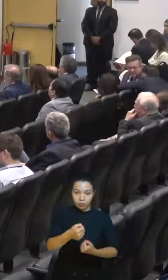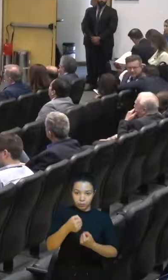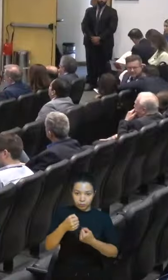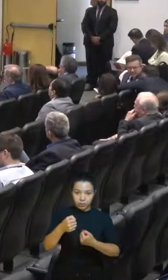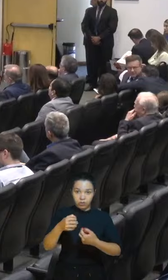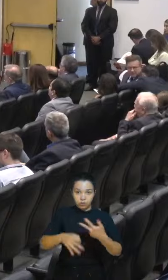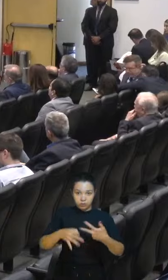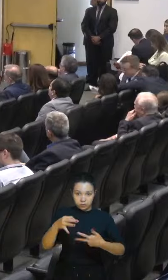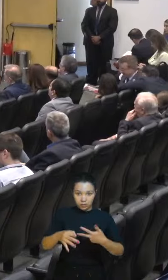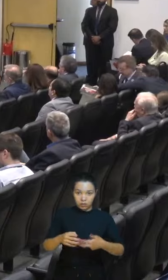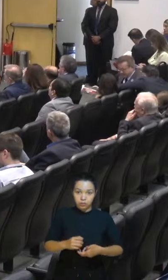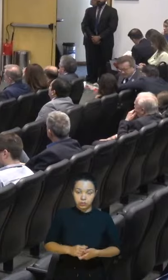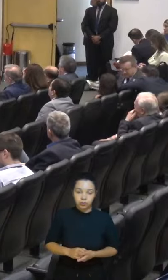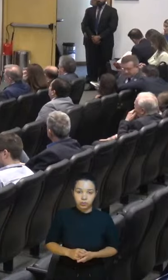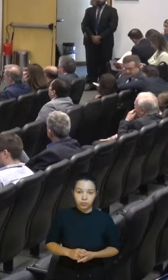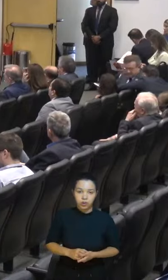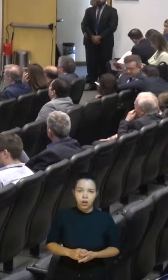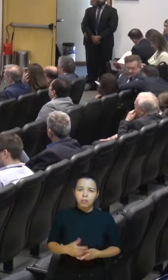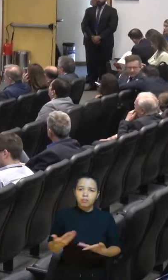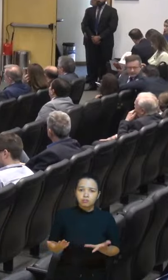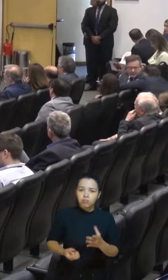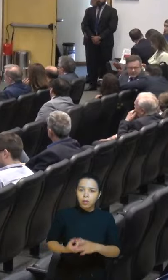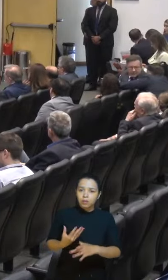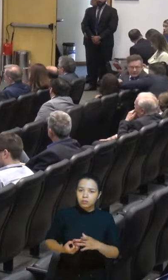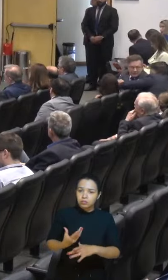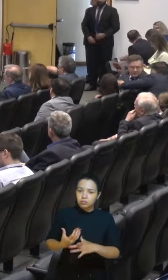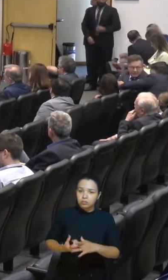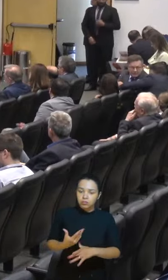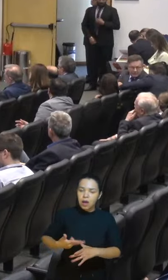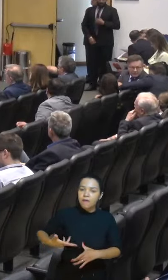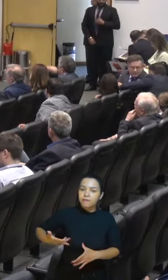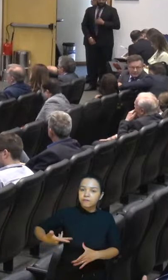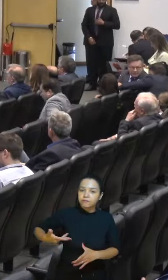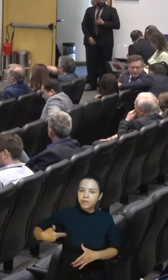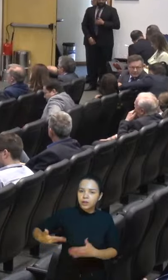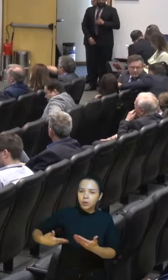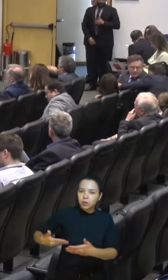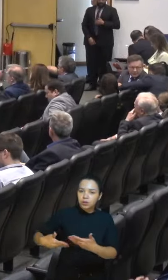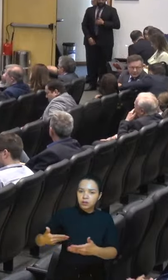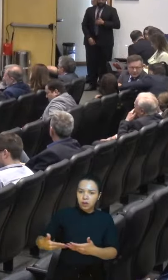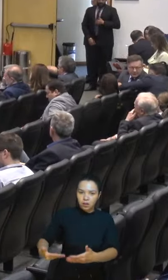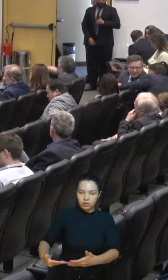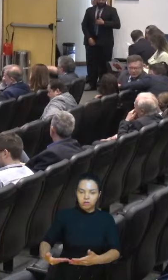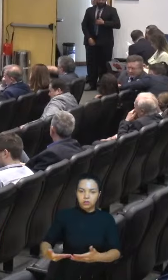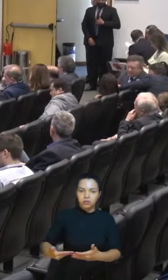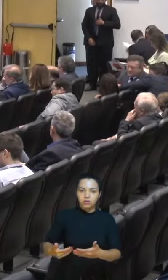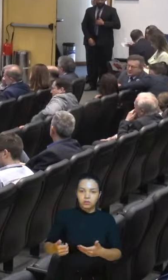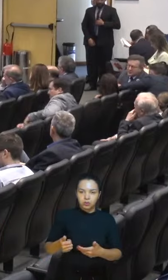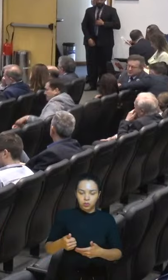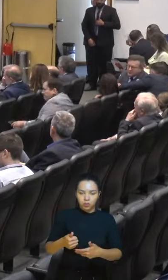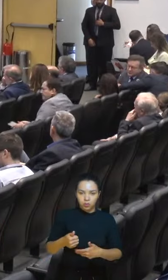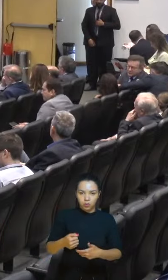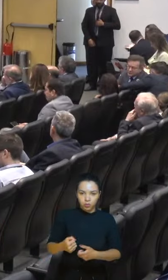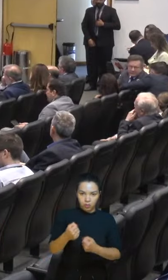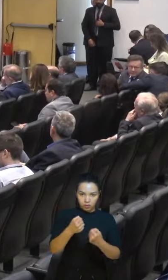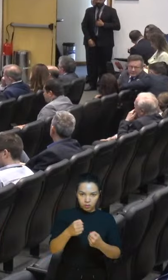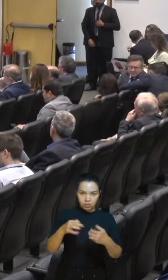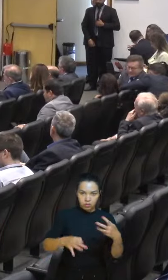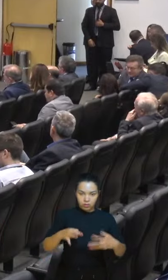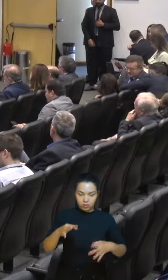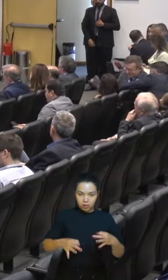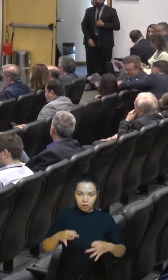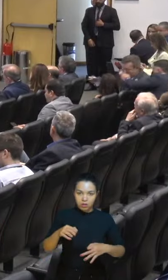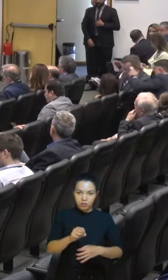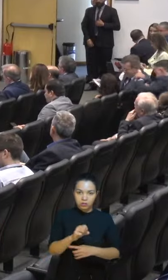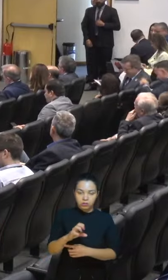perguntarem mas a produtividade a velocidade da atuação do Poder Judiciário de Santa Catarina eu